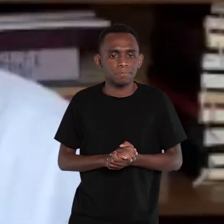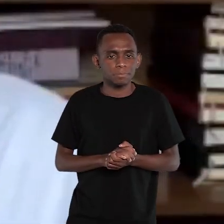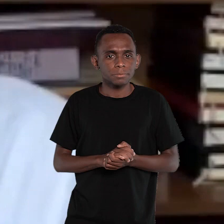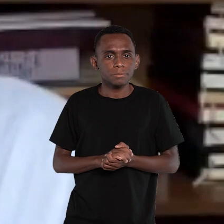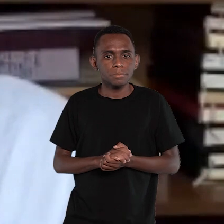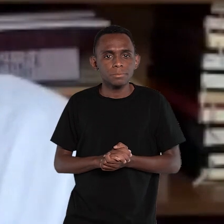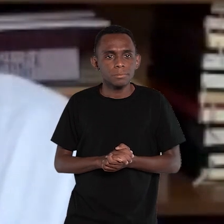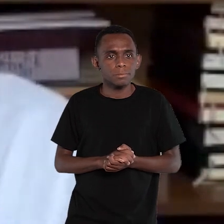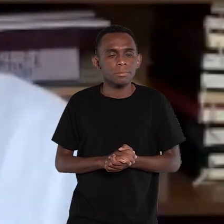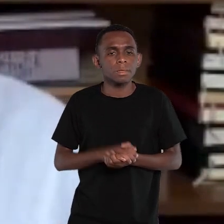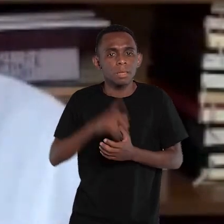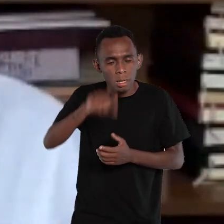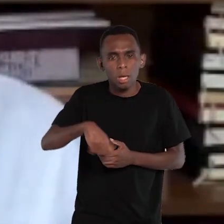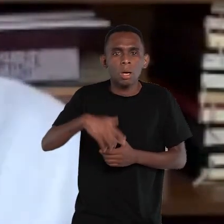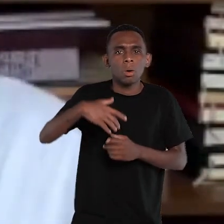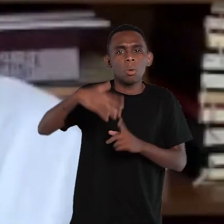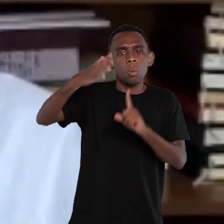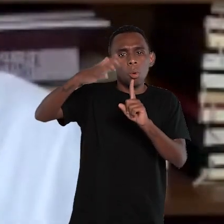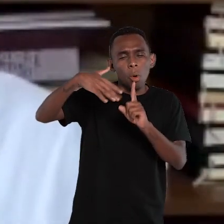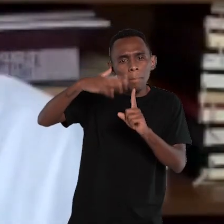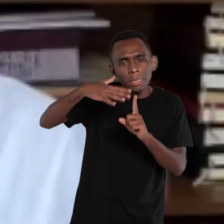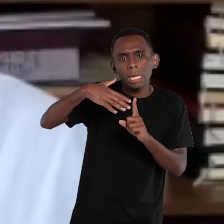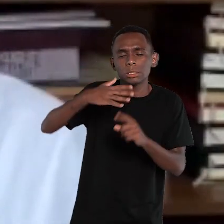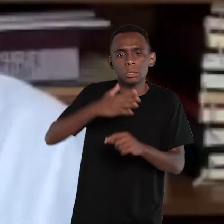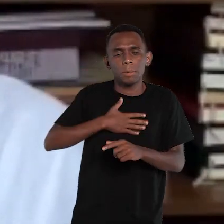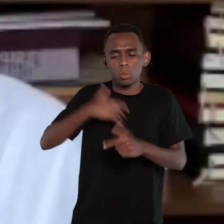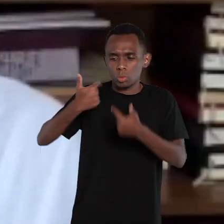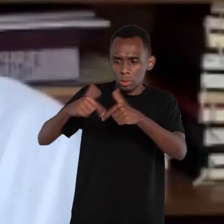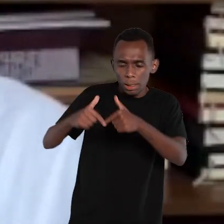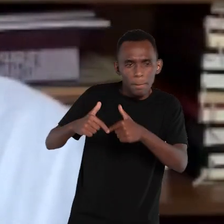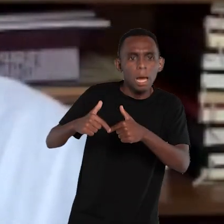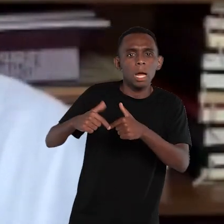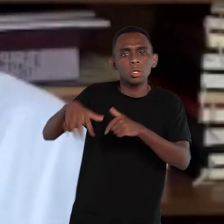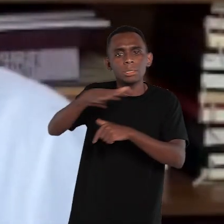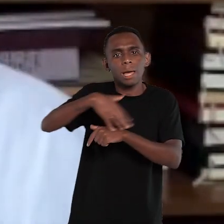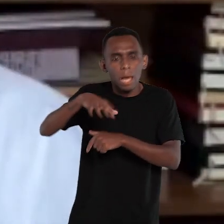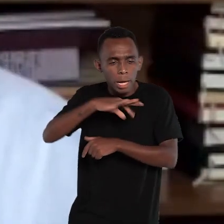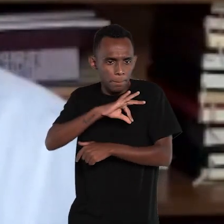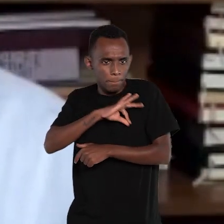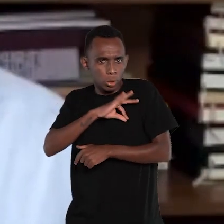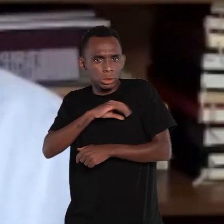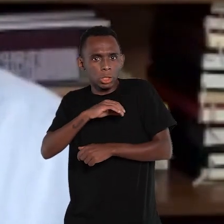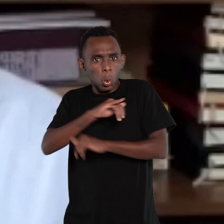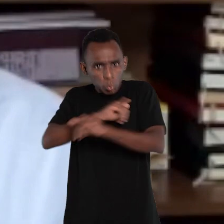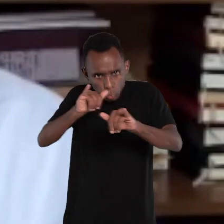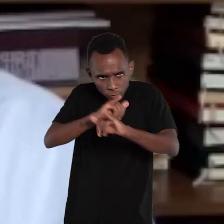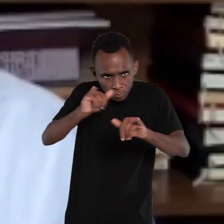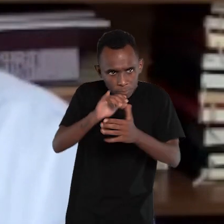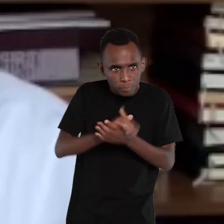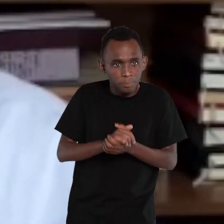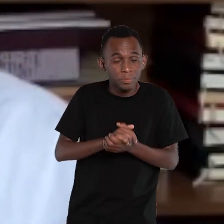do caminho. É uma homenagem explícita aos meus tempos de repórter policial. Eu falo sobre